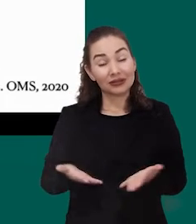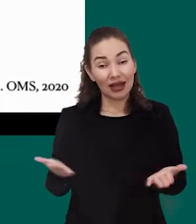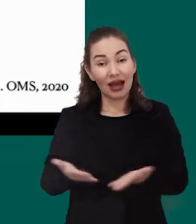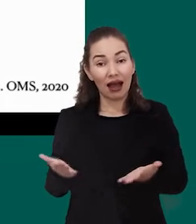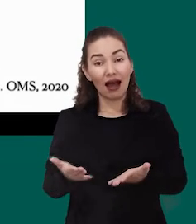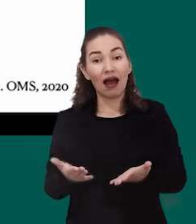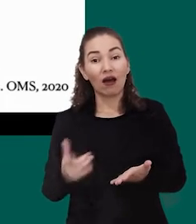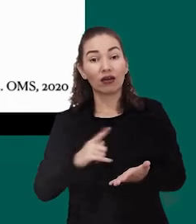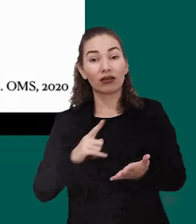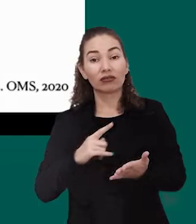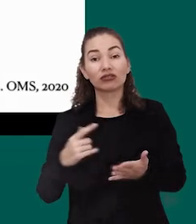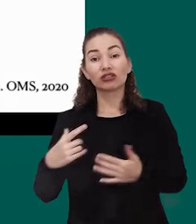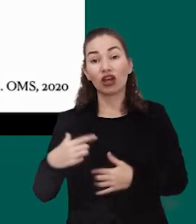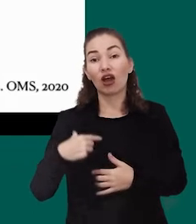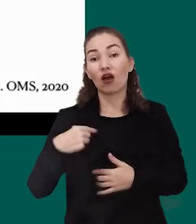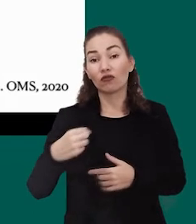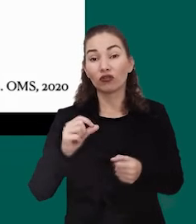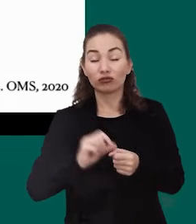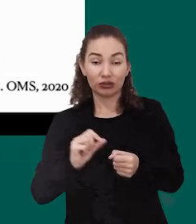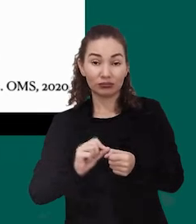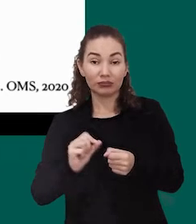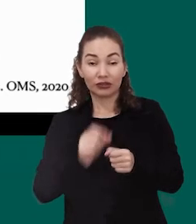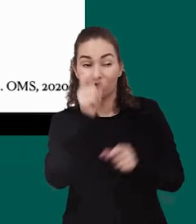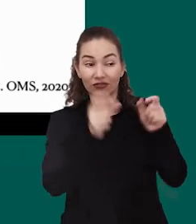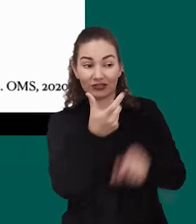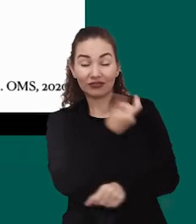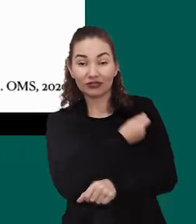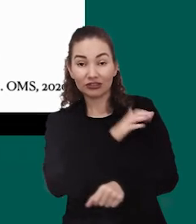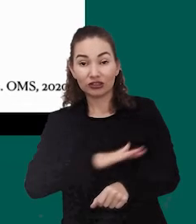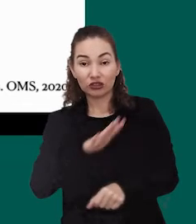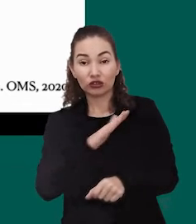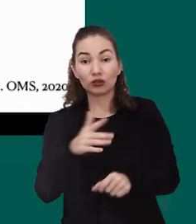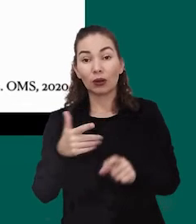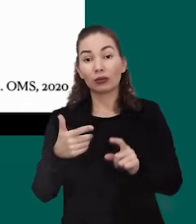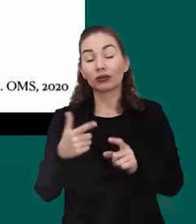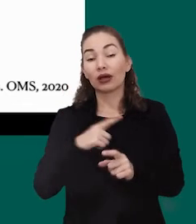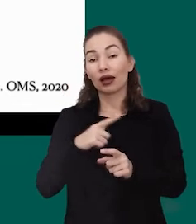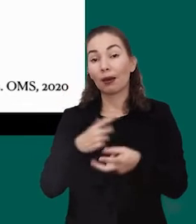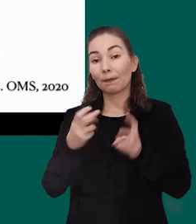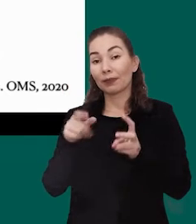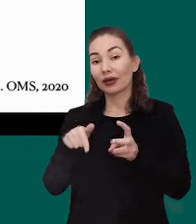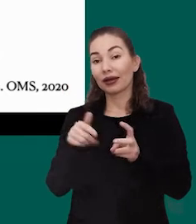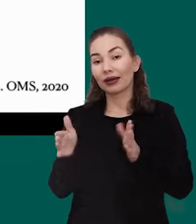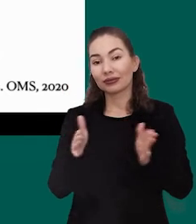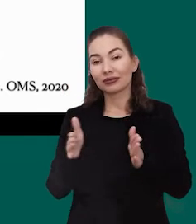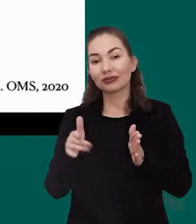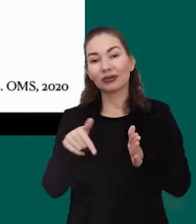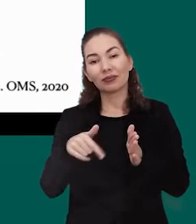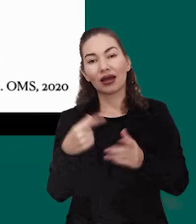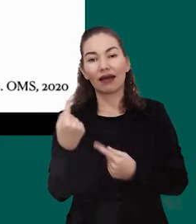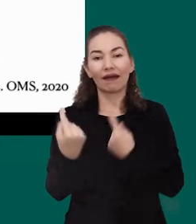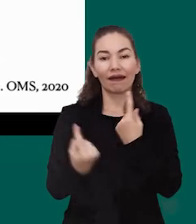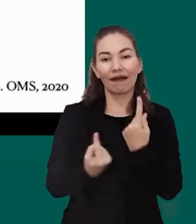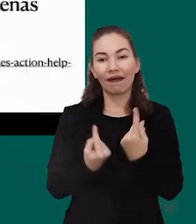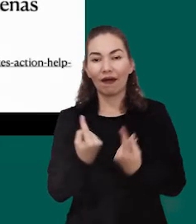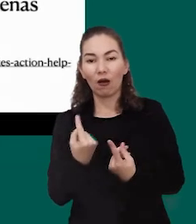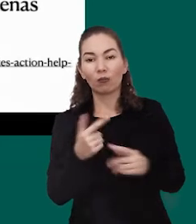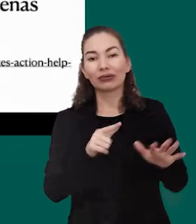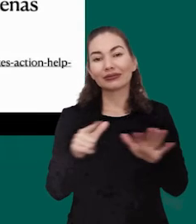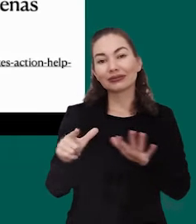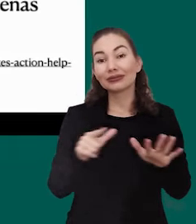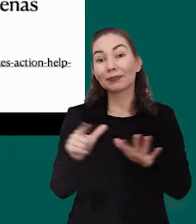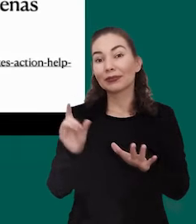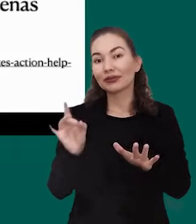gente voluntária para tomar vacinas de um modo geral, né? Segundo, porque existe um investimento muito grande, essa etapa também ocorreu em algumas semanas para